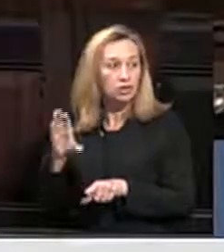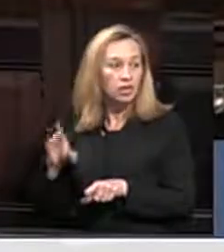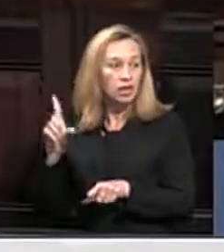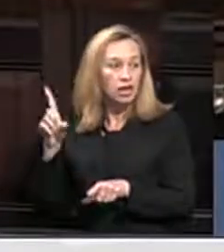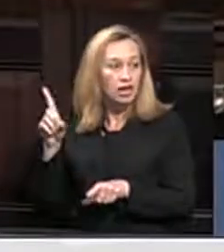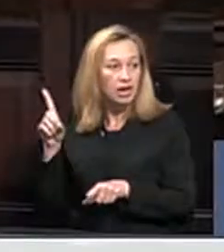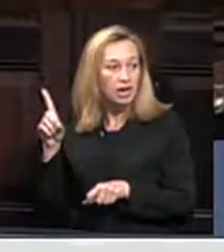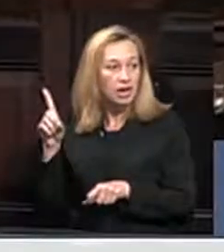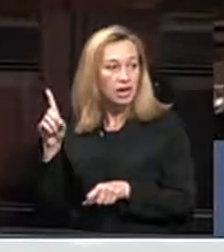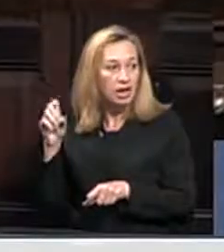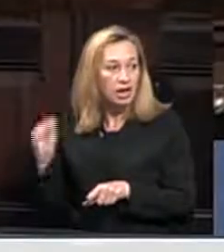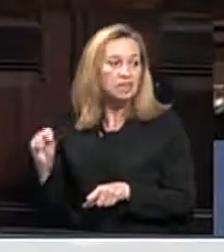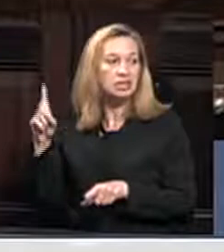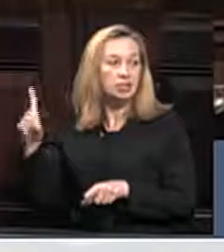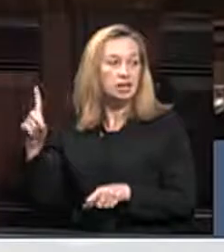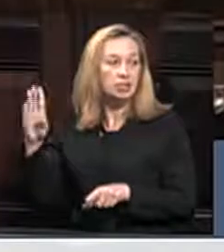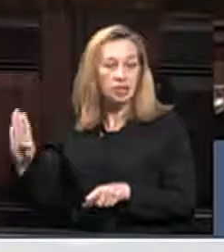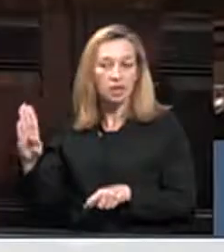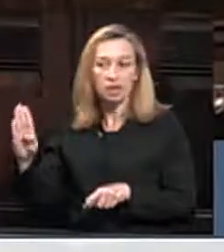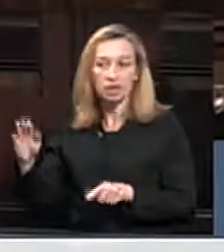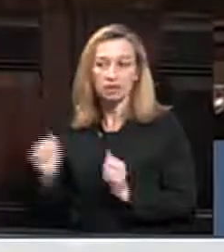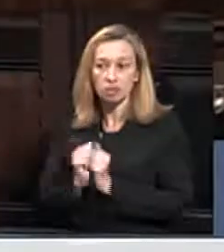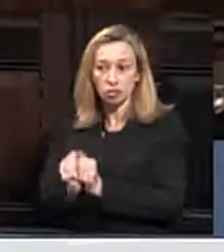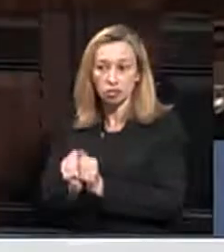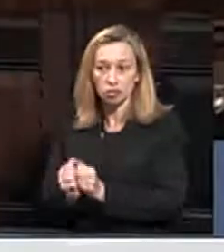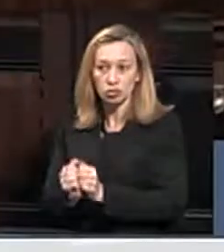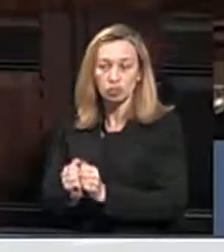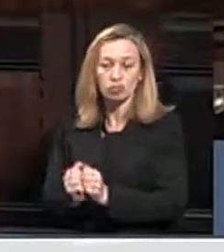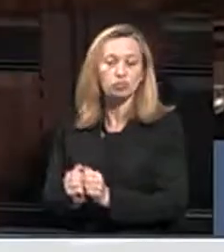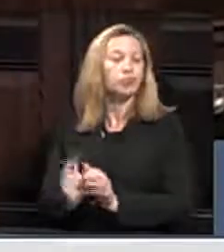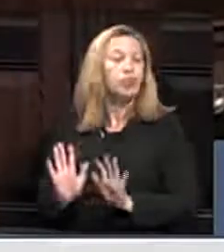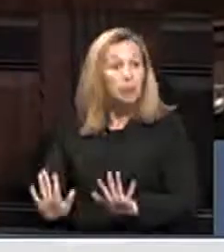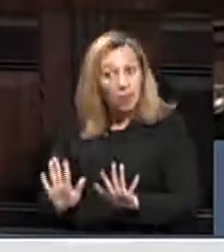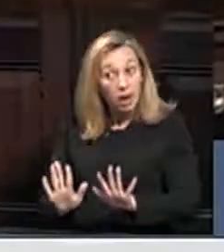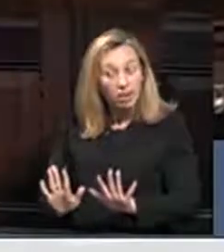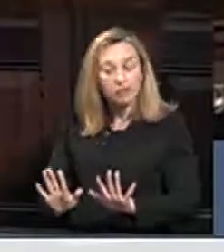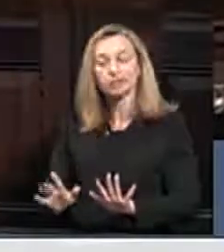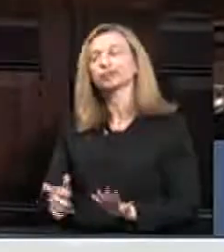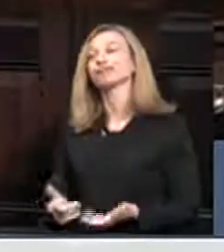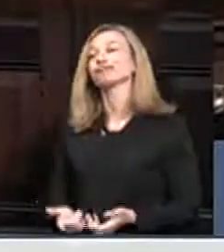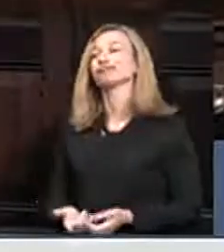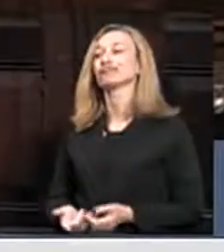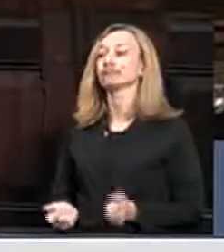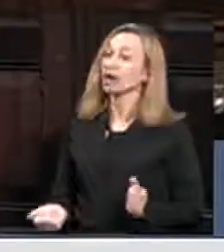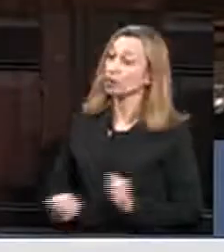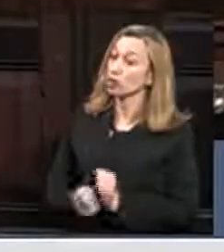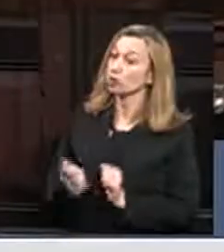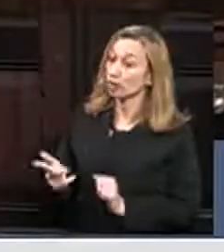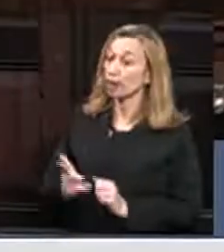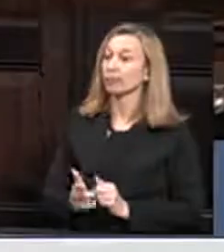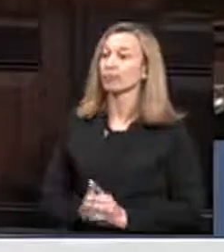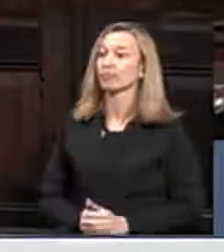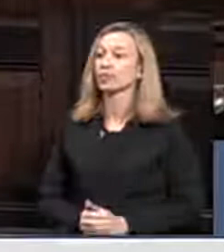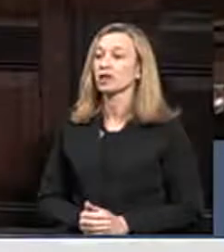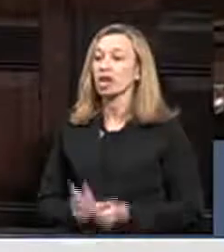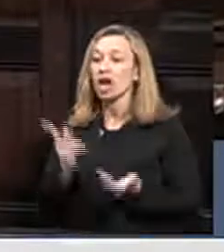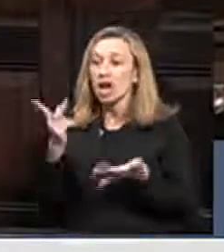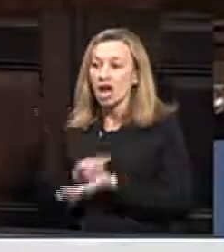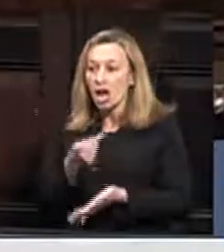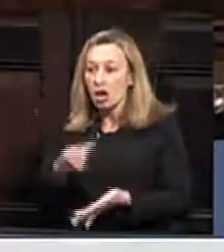PSDB participasse do governo Temer, mas ele participou e cometeu um